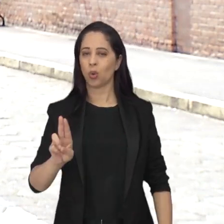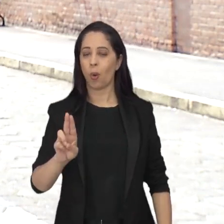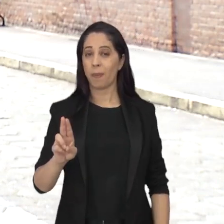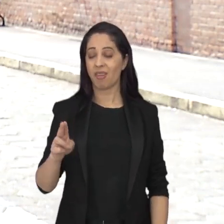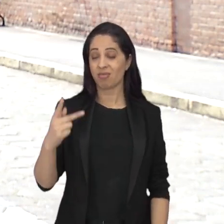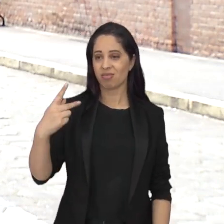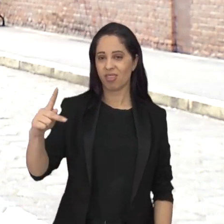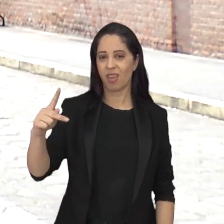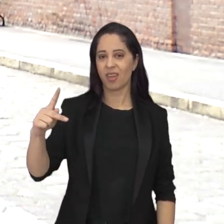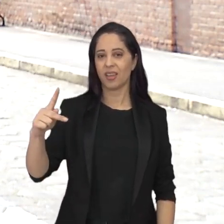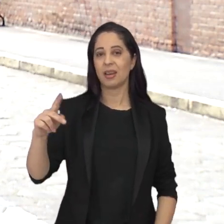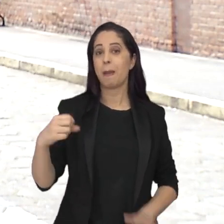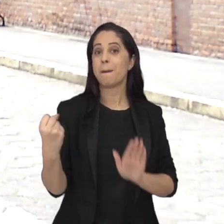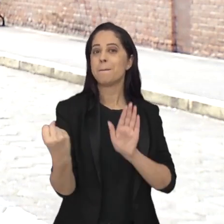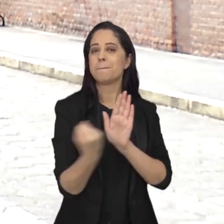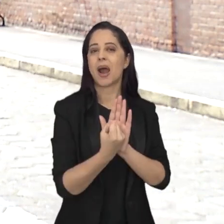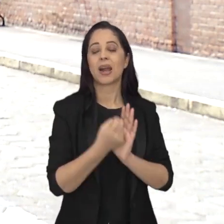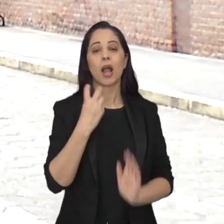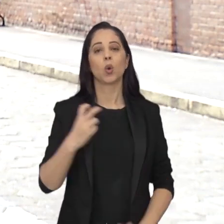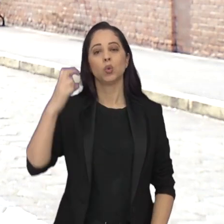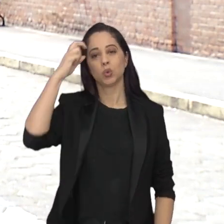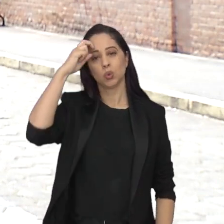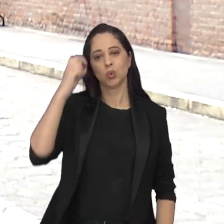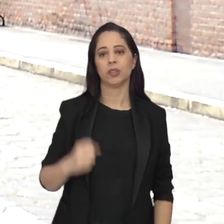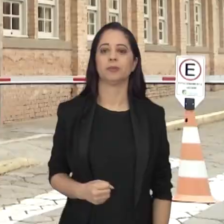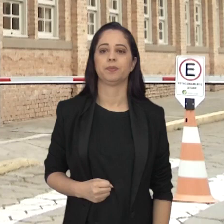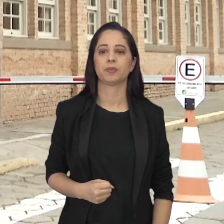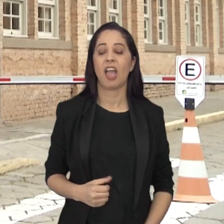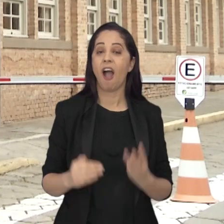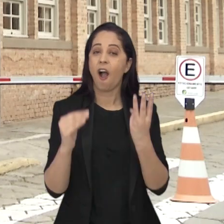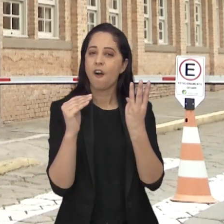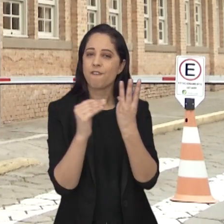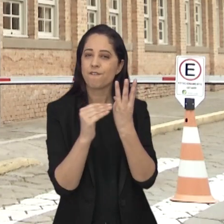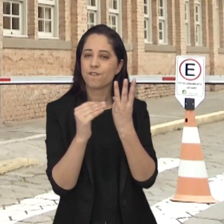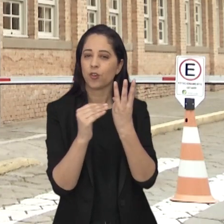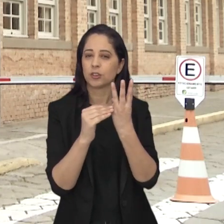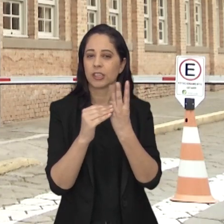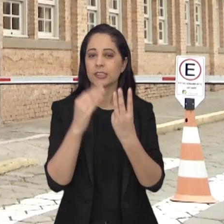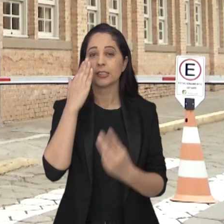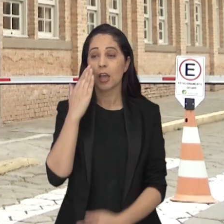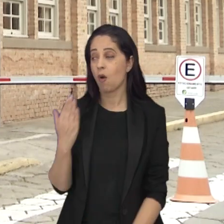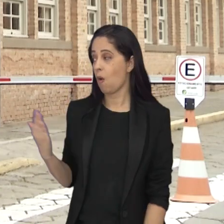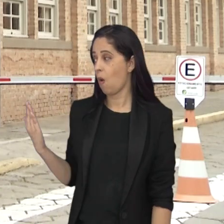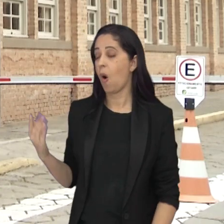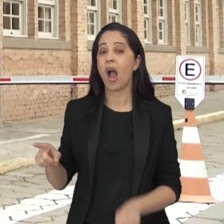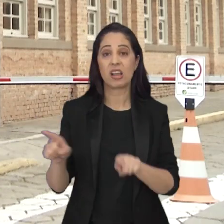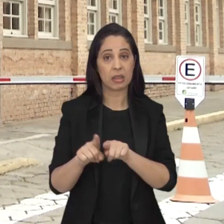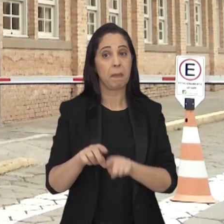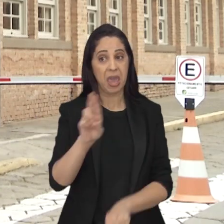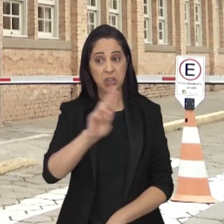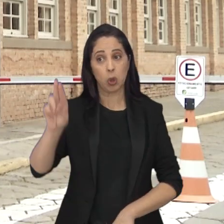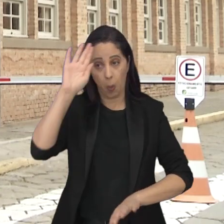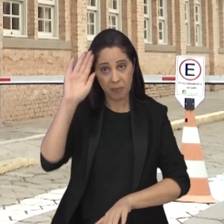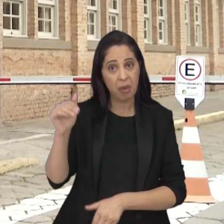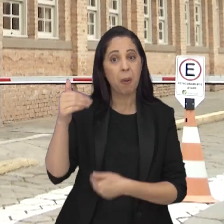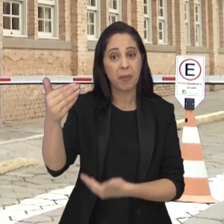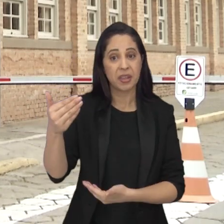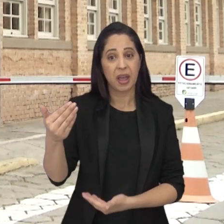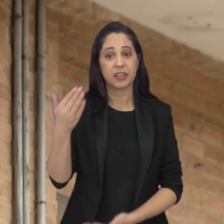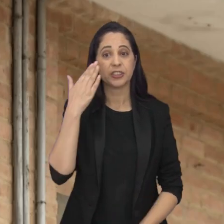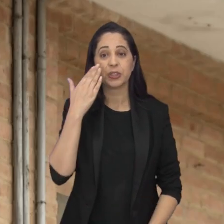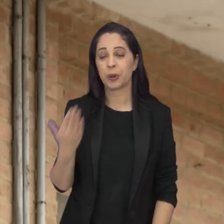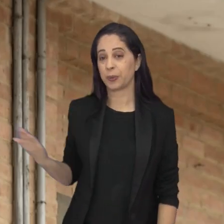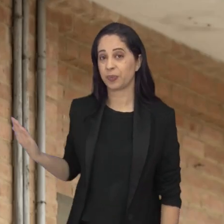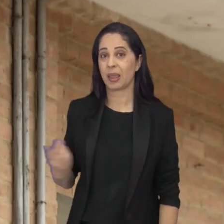nome também marca a cultura joseense. A Fundação Cultural Cassiano Ricardo também carrega a homenagem ao